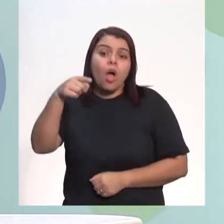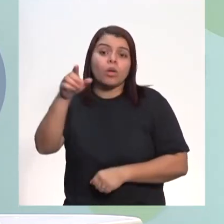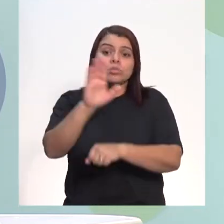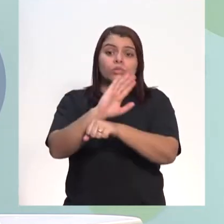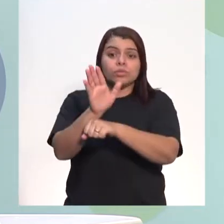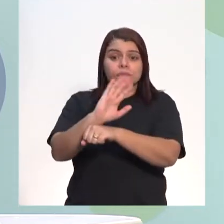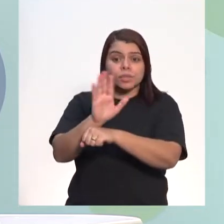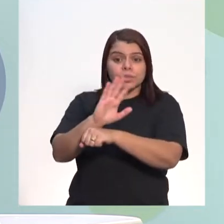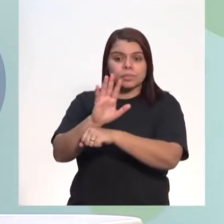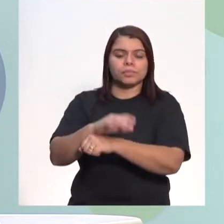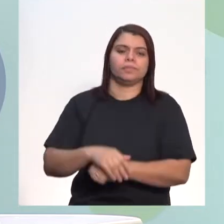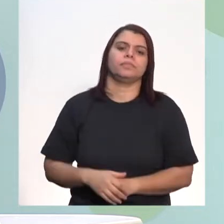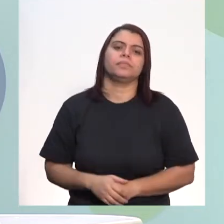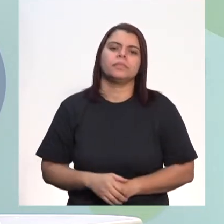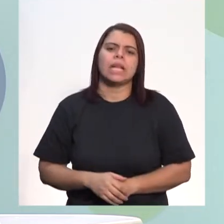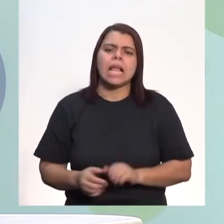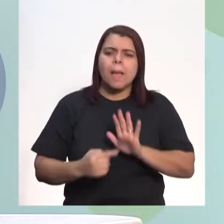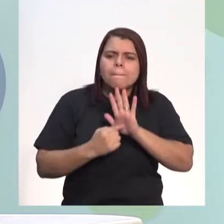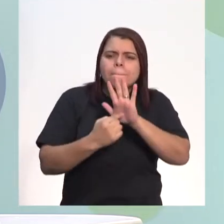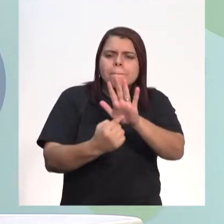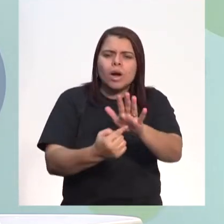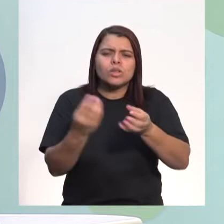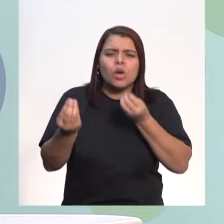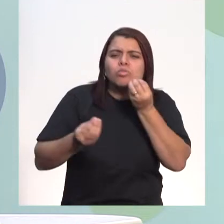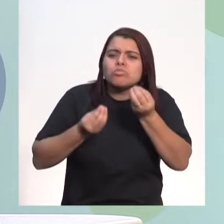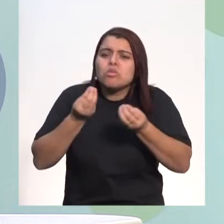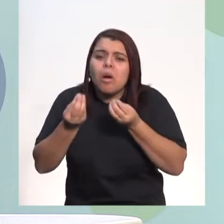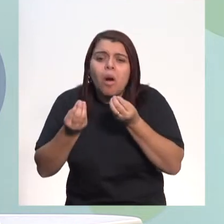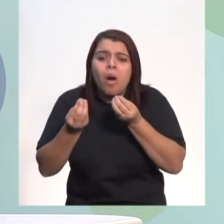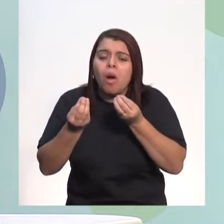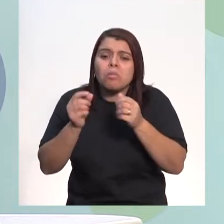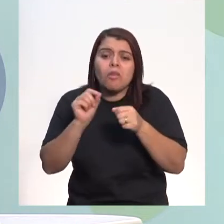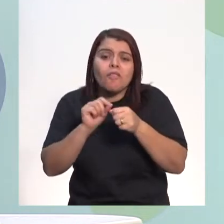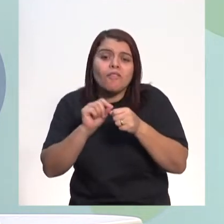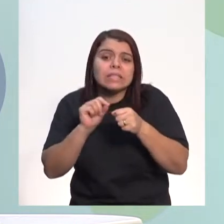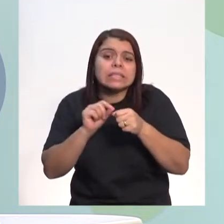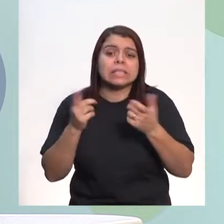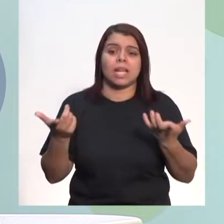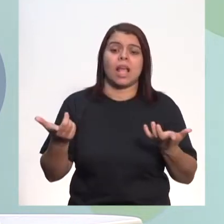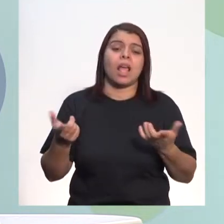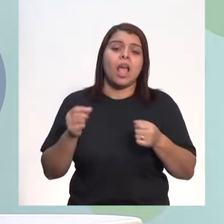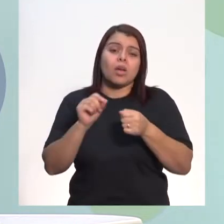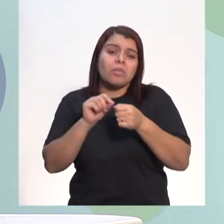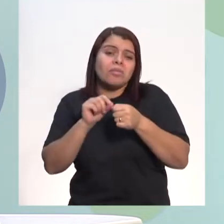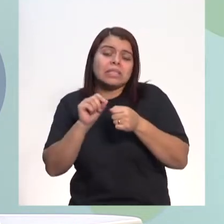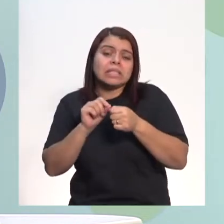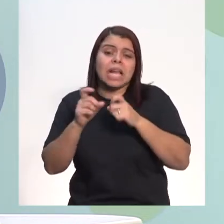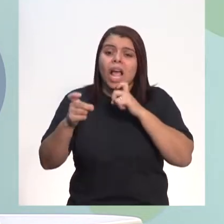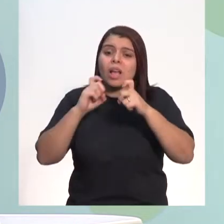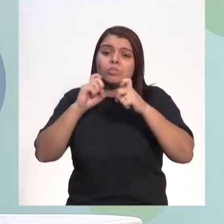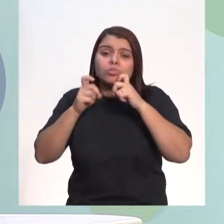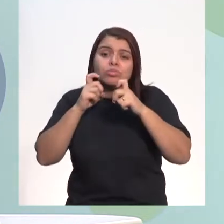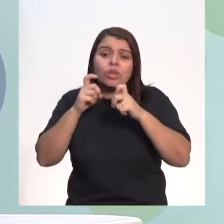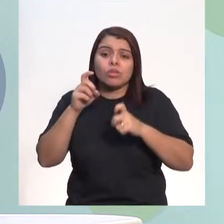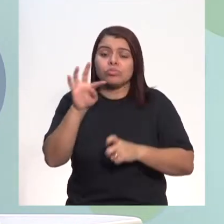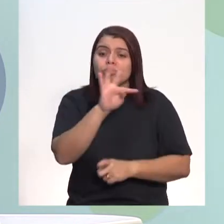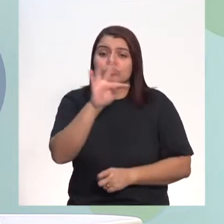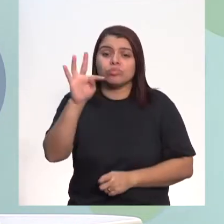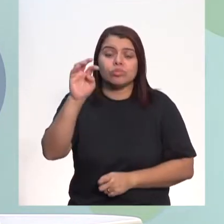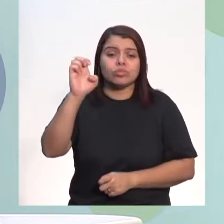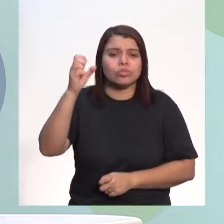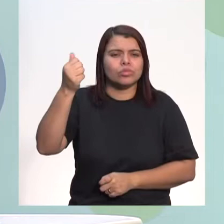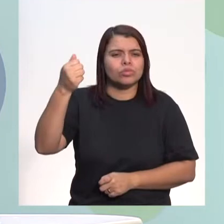aí, que ele trata justamente de como criar reuniões no Teams e compartilhar esse link, compartilhar essa reunião.